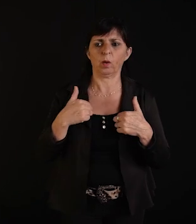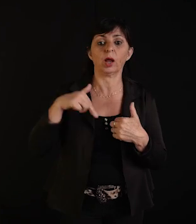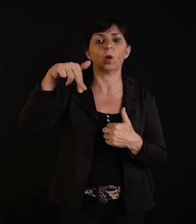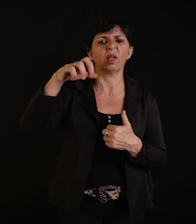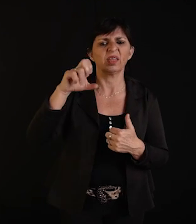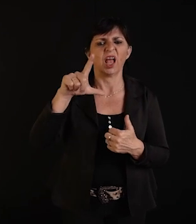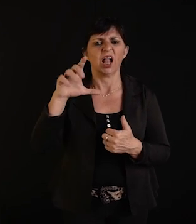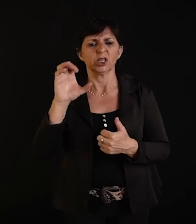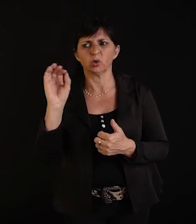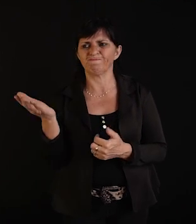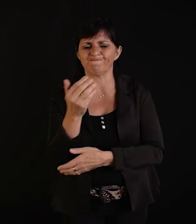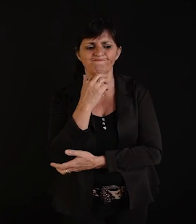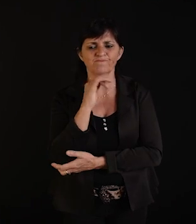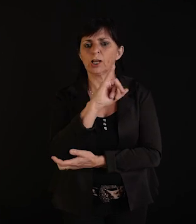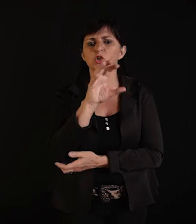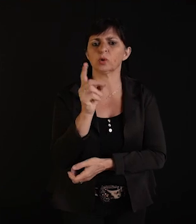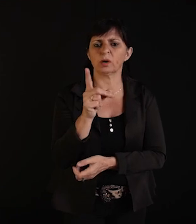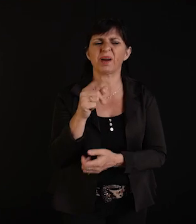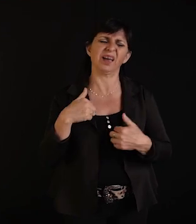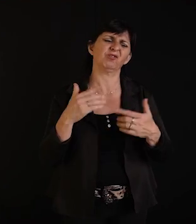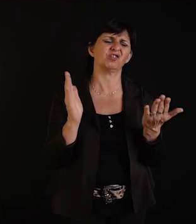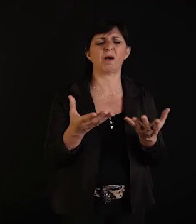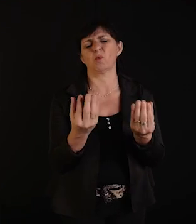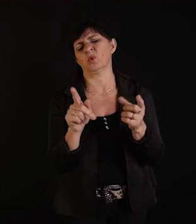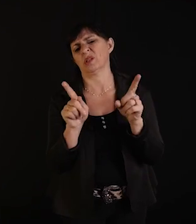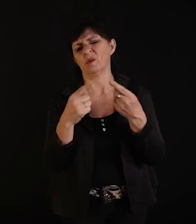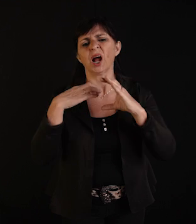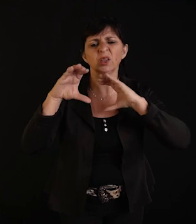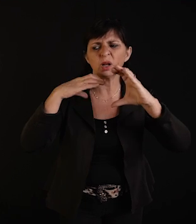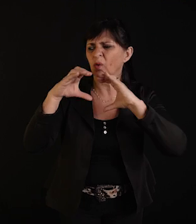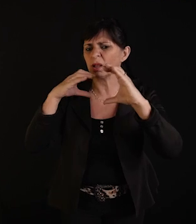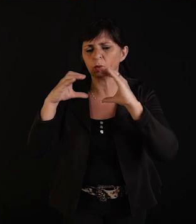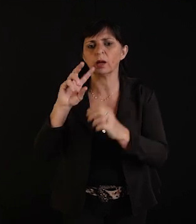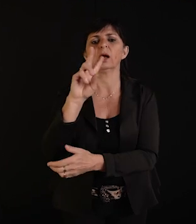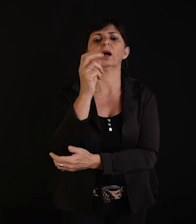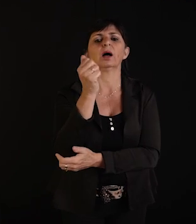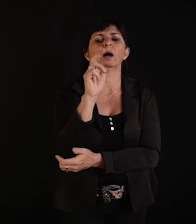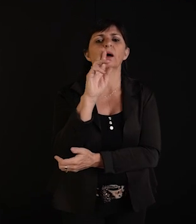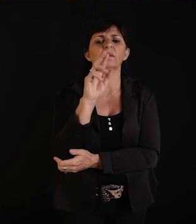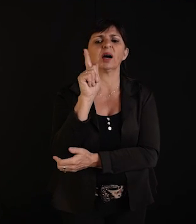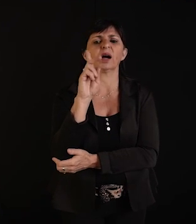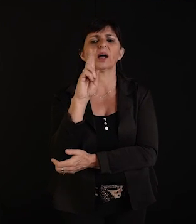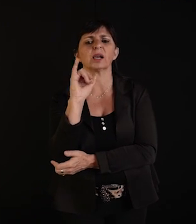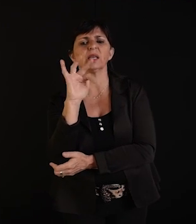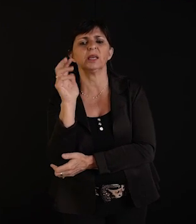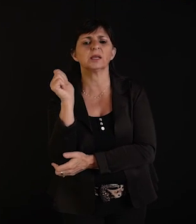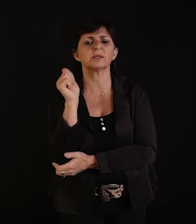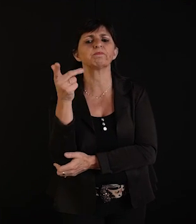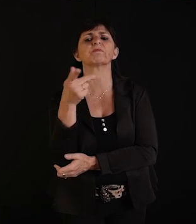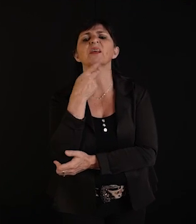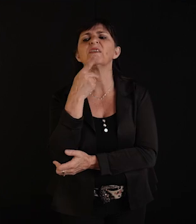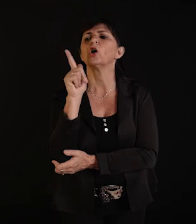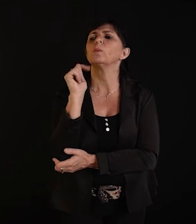muito. O João, ah, eu também. Ah, o João falou, o João e o Varguinhas. O Varguinhas também comentou. Gildo, dá uma chance pro Van Clay e faz ele cantar